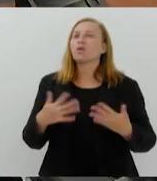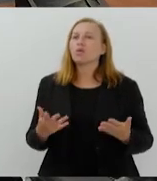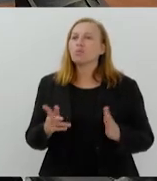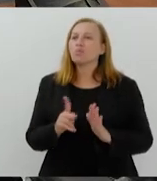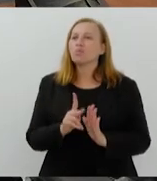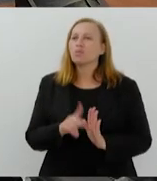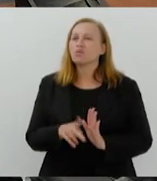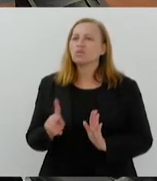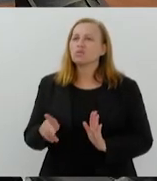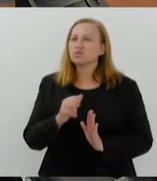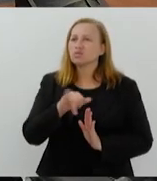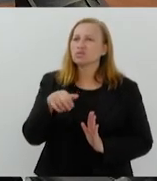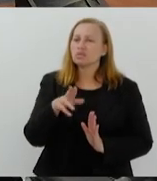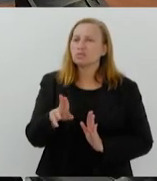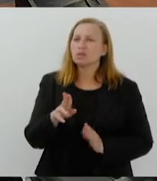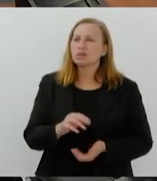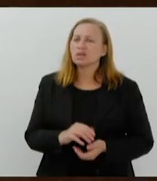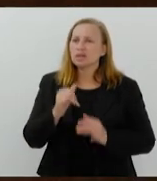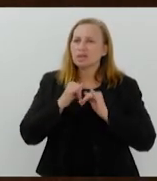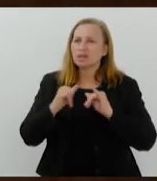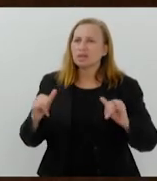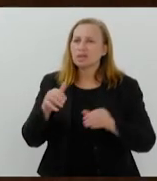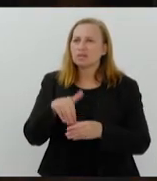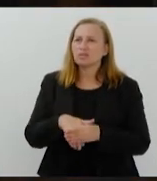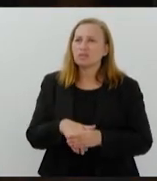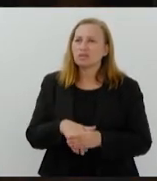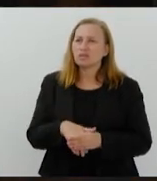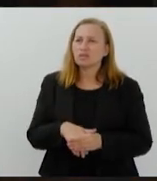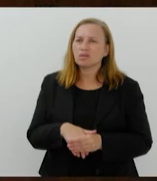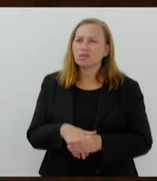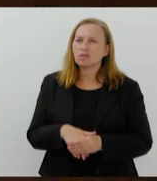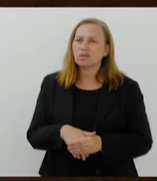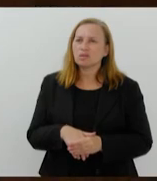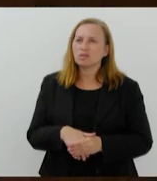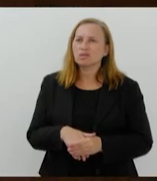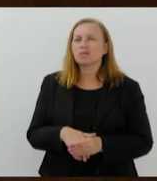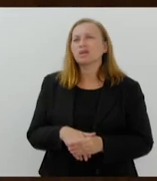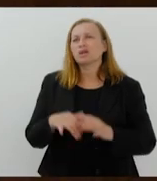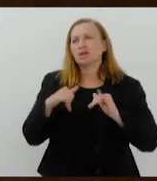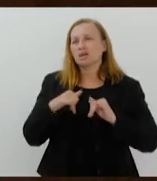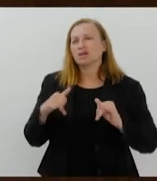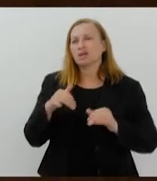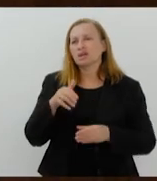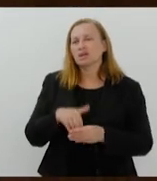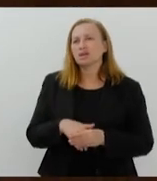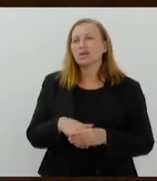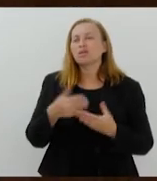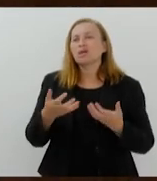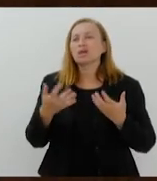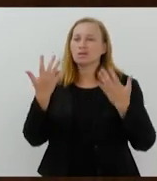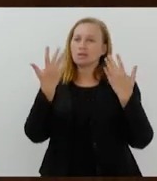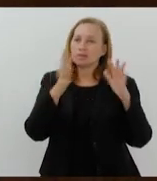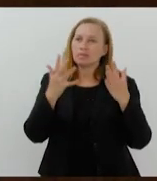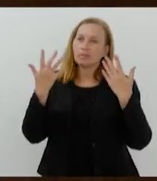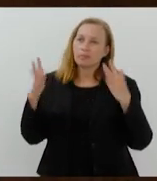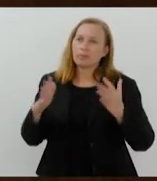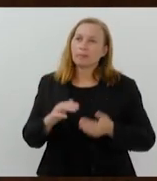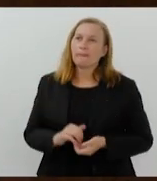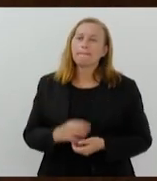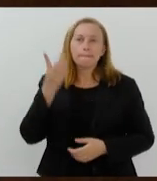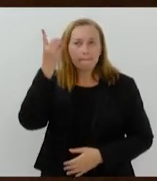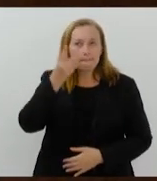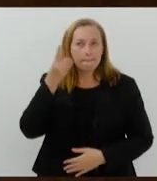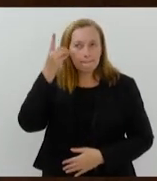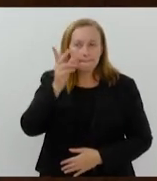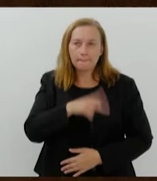Josimar? Declaração de voto? Eu queria. Posso fazer uma declaração de voto. Quero parabenizar o